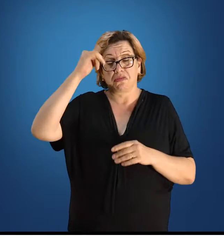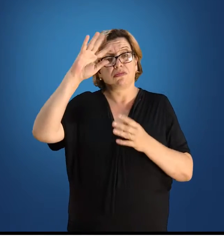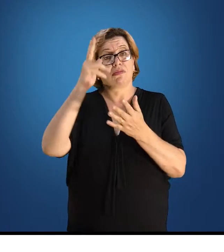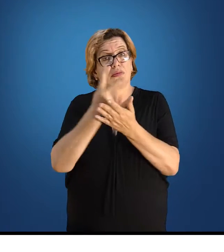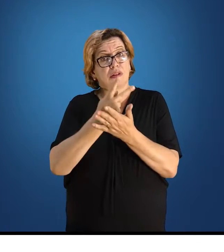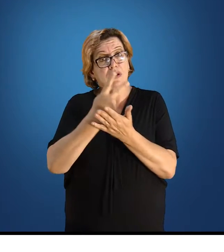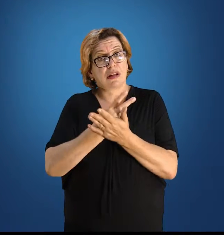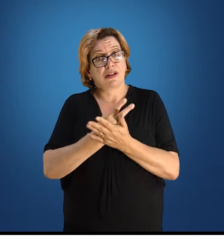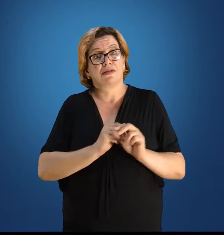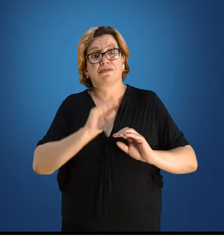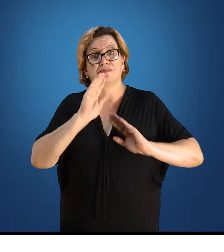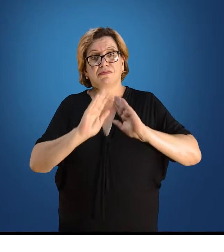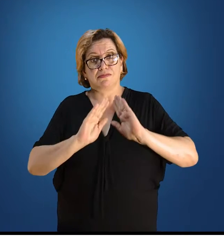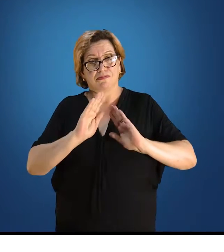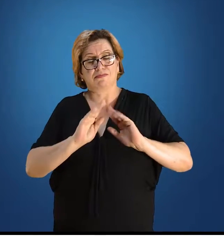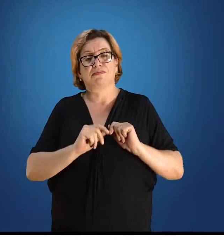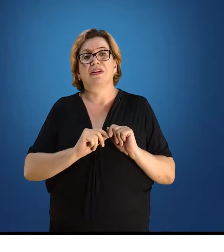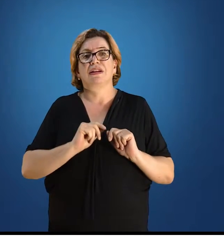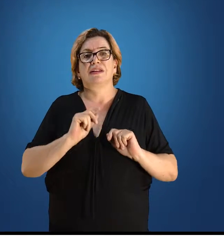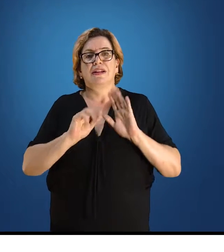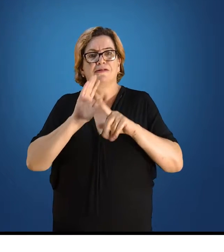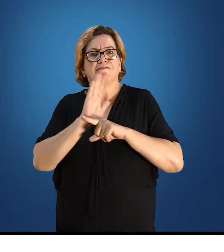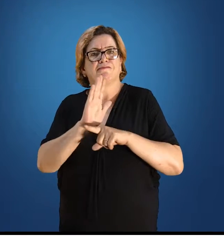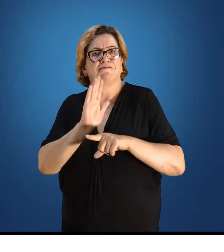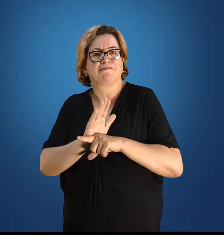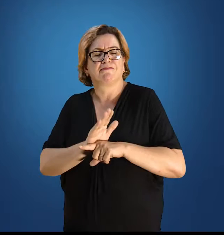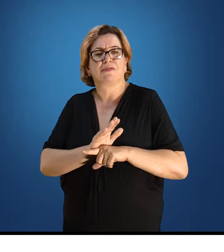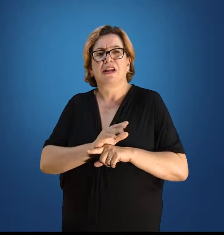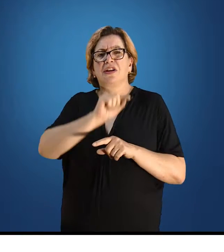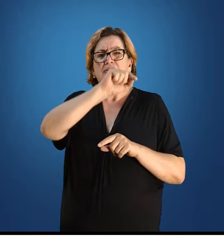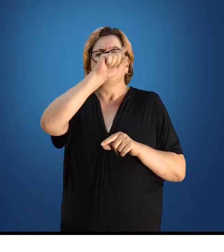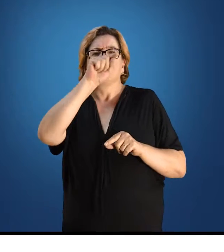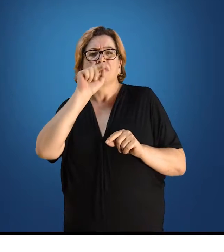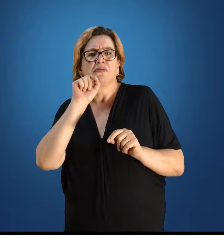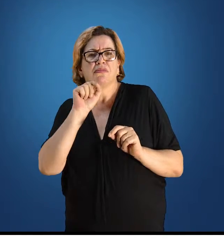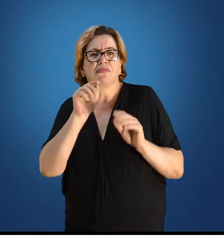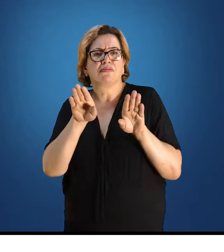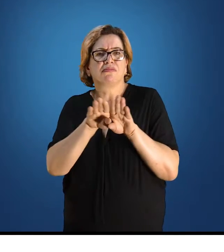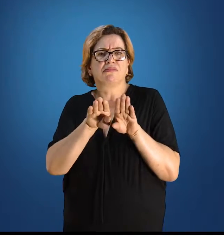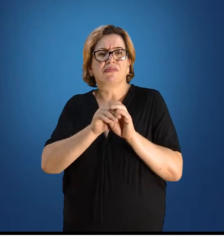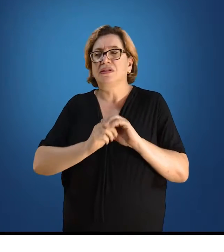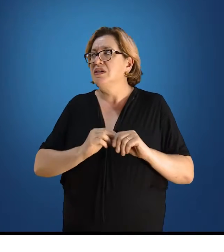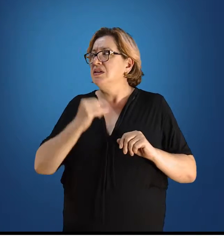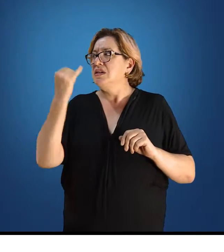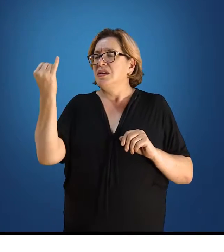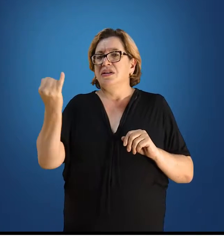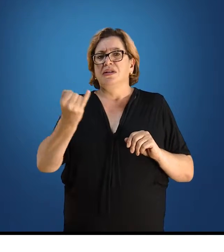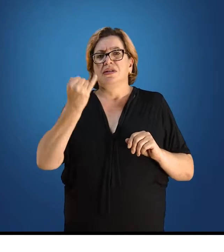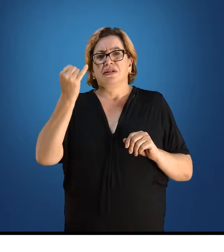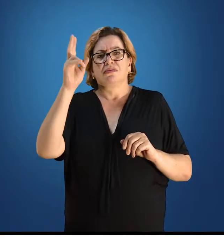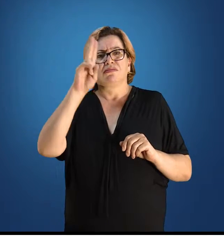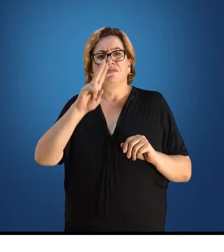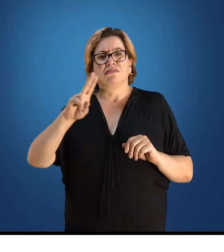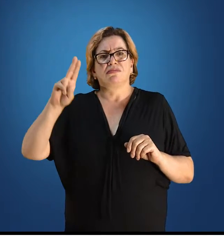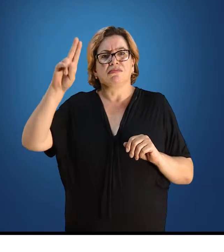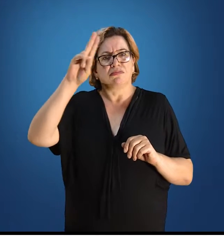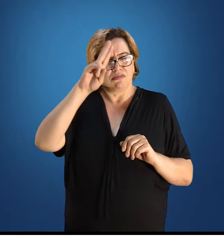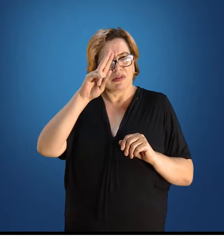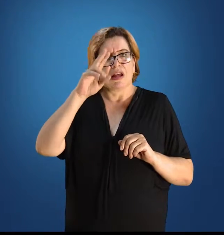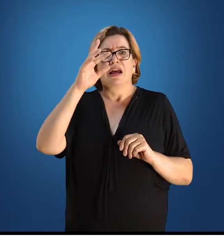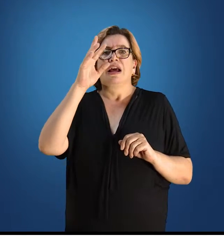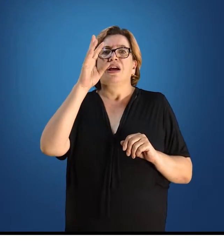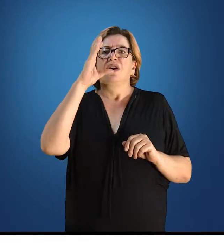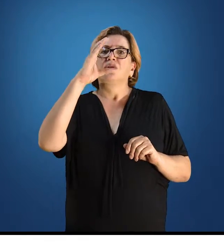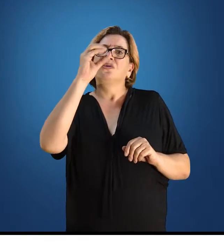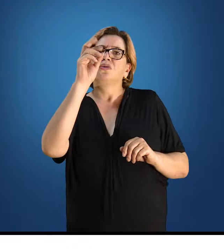palavras erradas e alguns erros de pontuação, acentuação, né? Então é muito importante usar essa ferramenta, porque se a gente manda um texto com erros ortográficos,